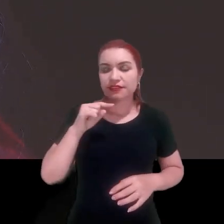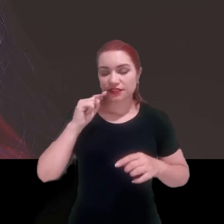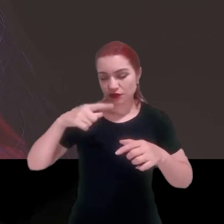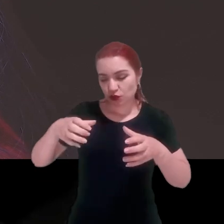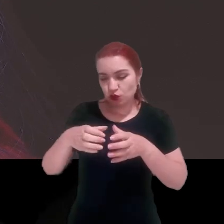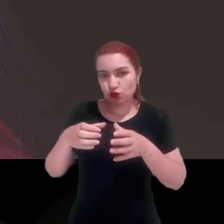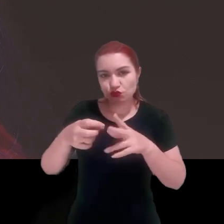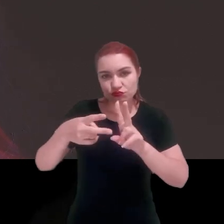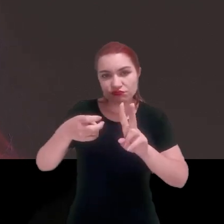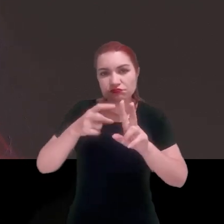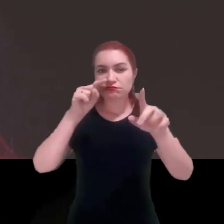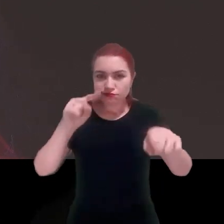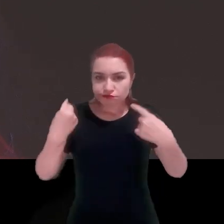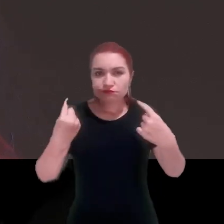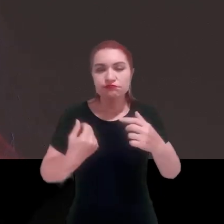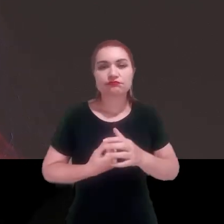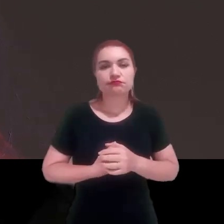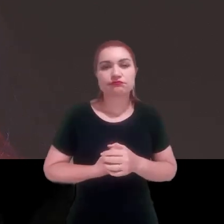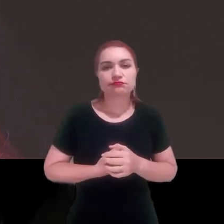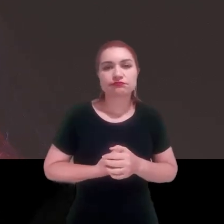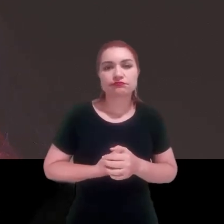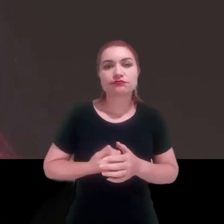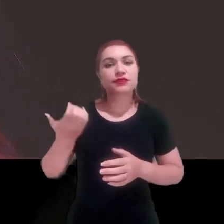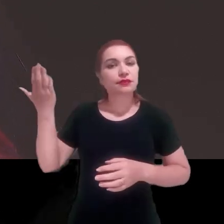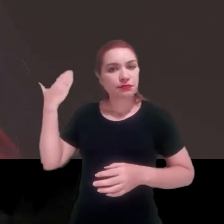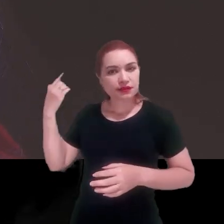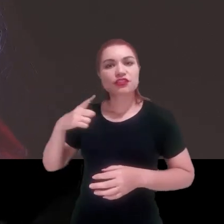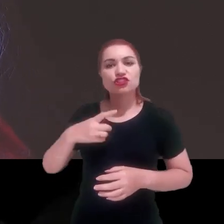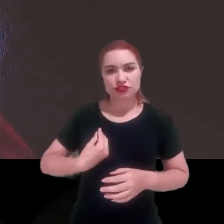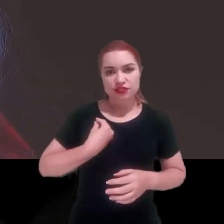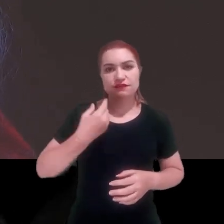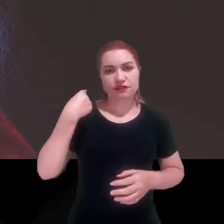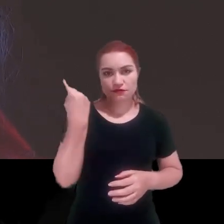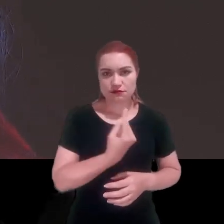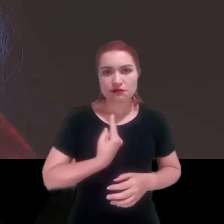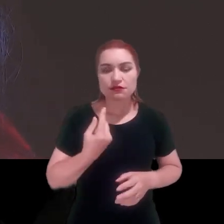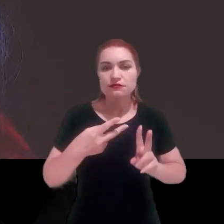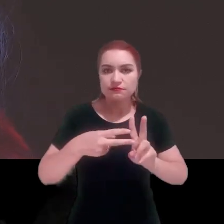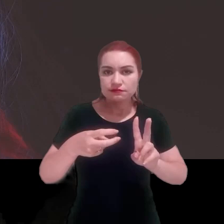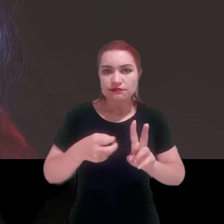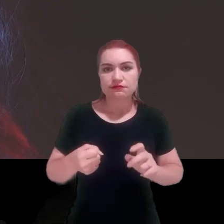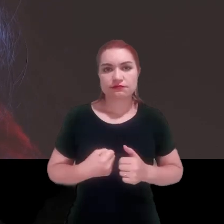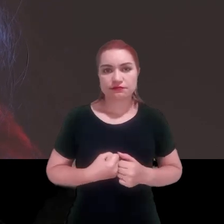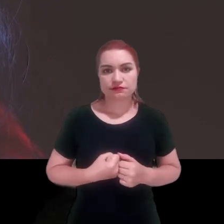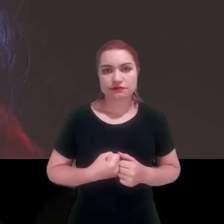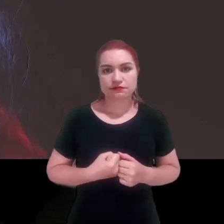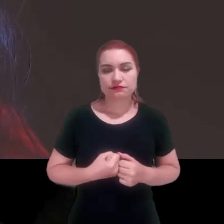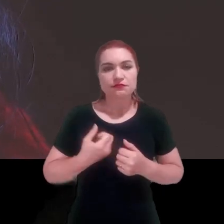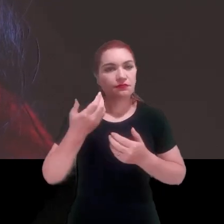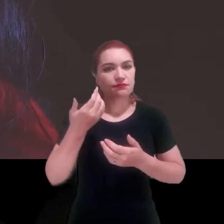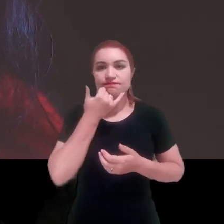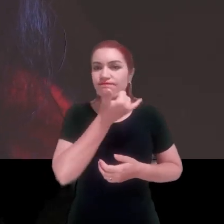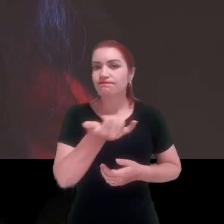que fizeram com o nosso povo. Antes de tudo, havia nós. Pulquéria se vira de